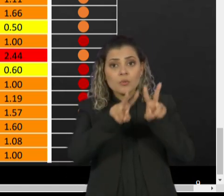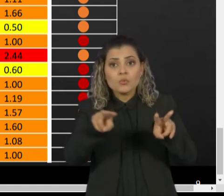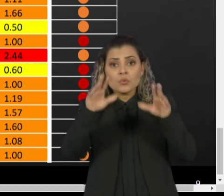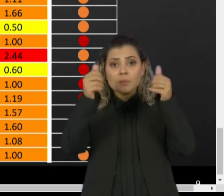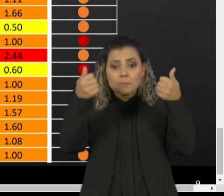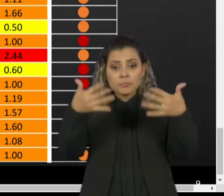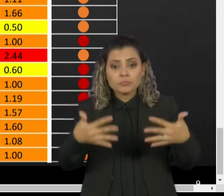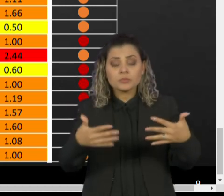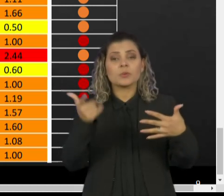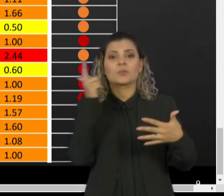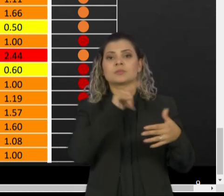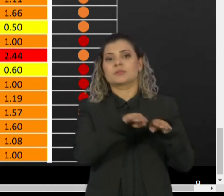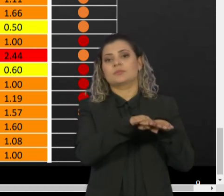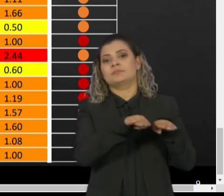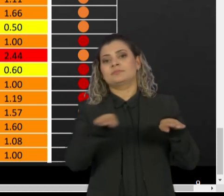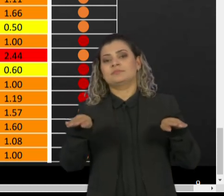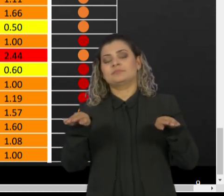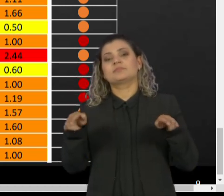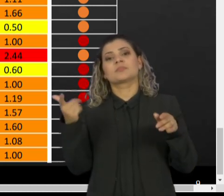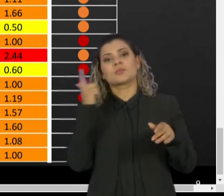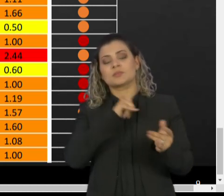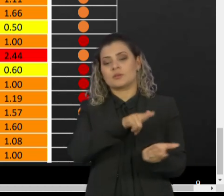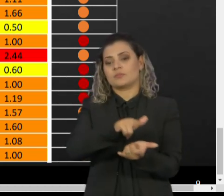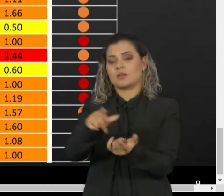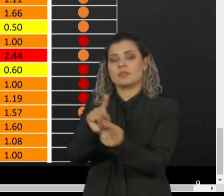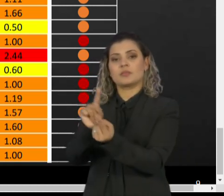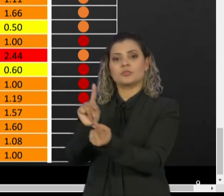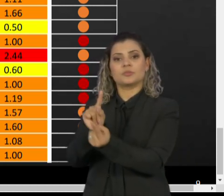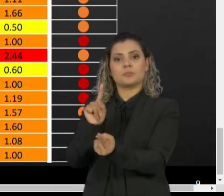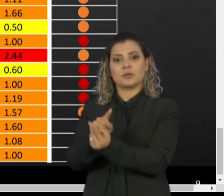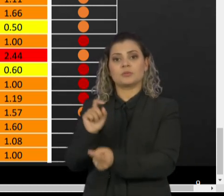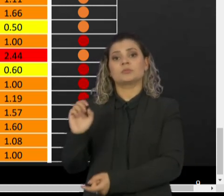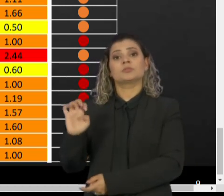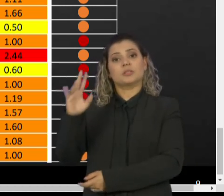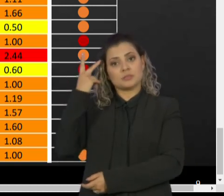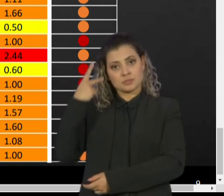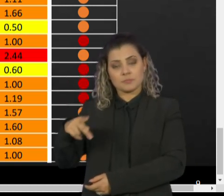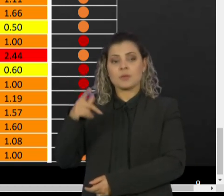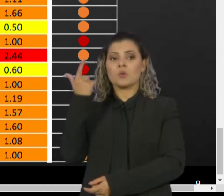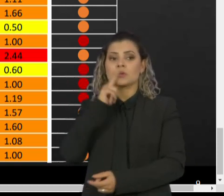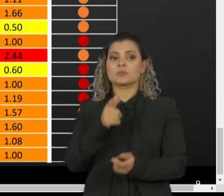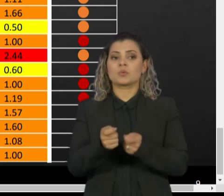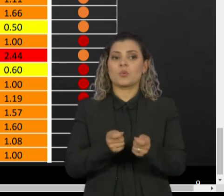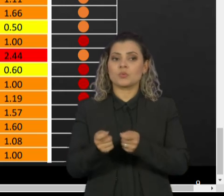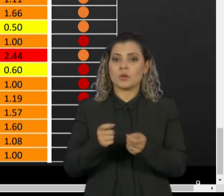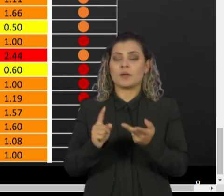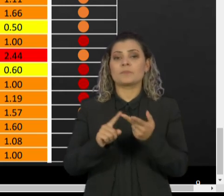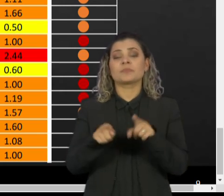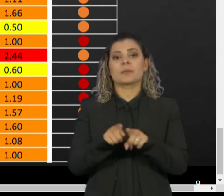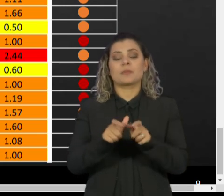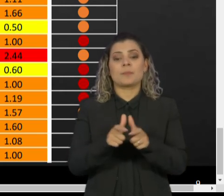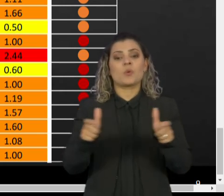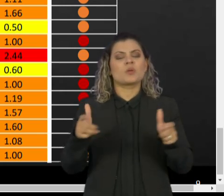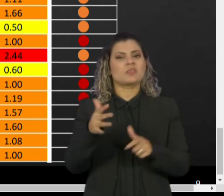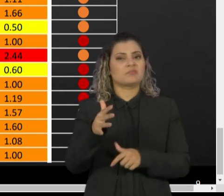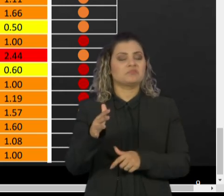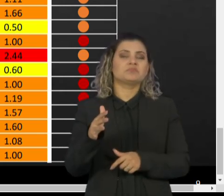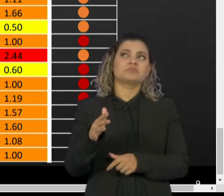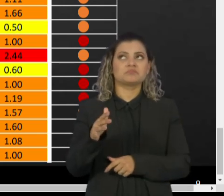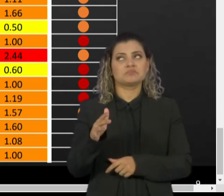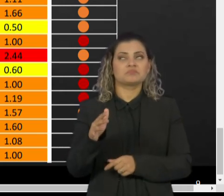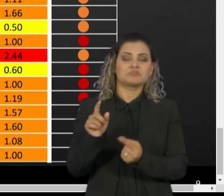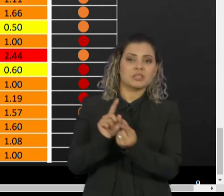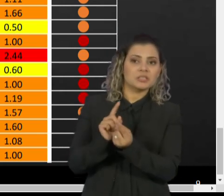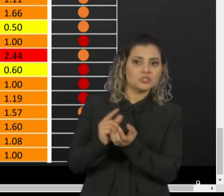uma estabilização da capacidade hospitalar no estado. Então, na maior parte das regiões, a ocupação média, ela